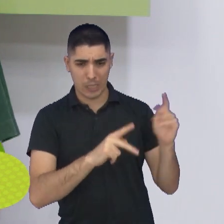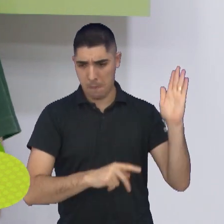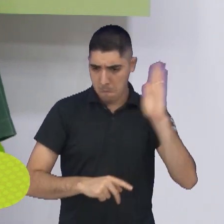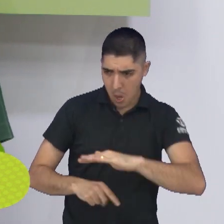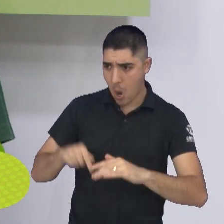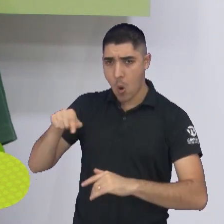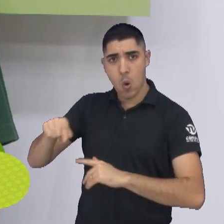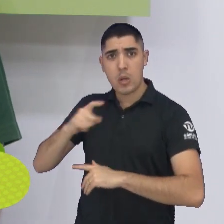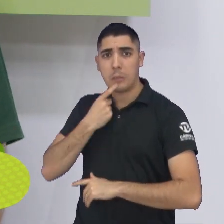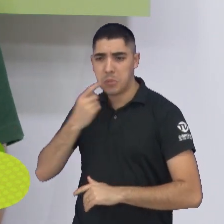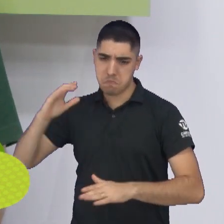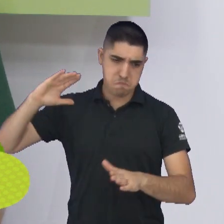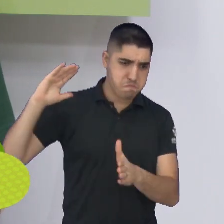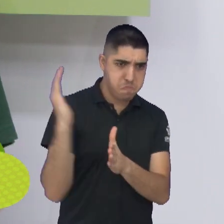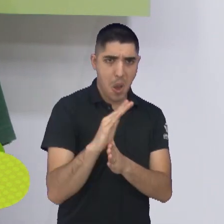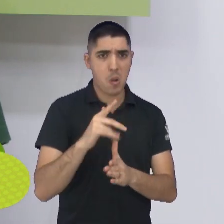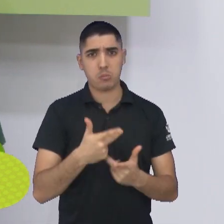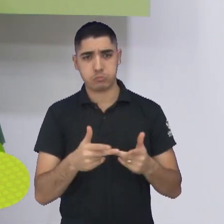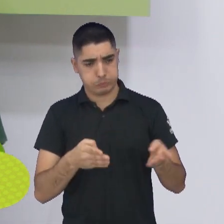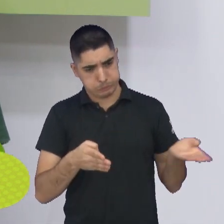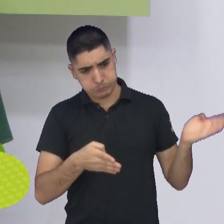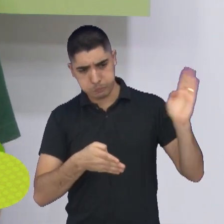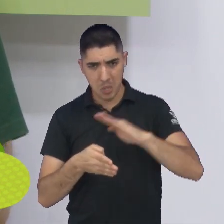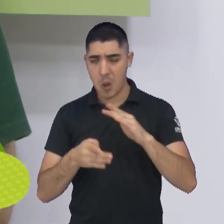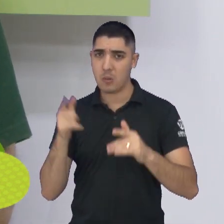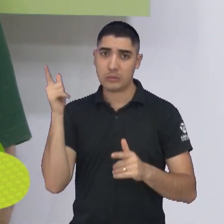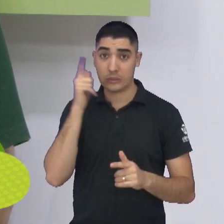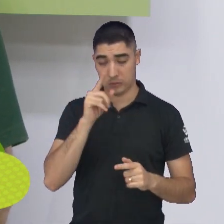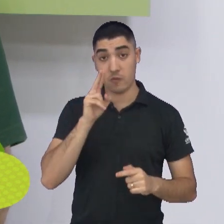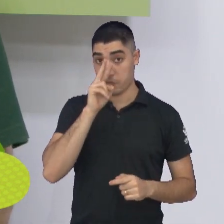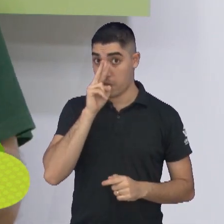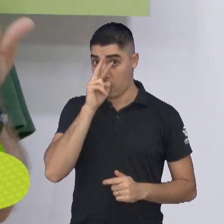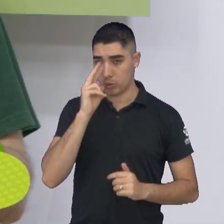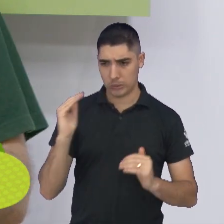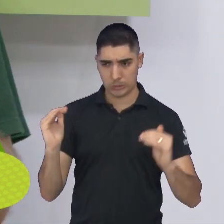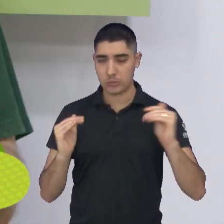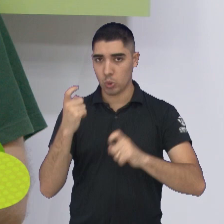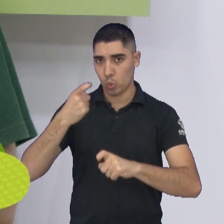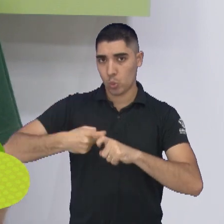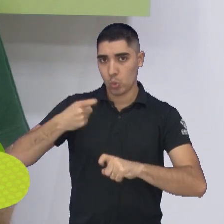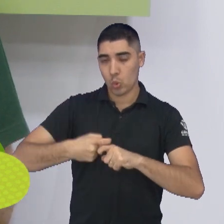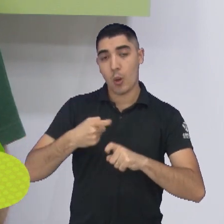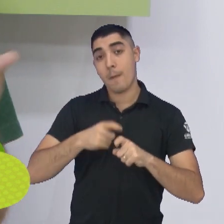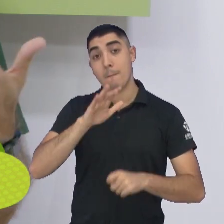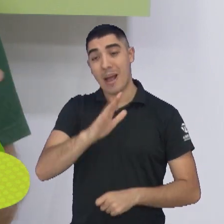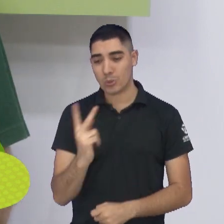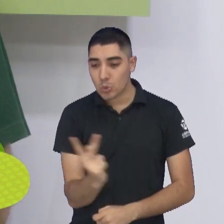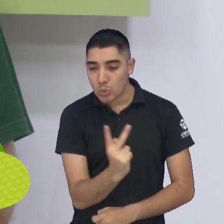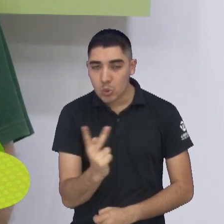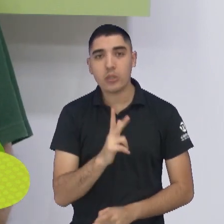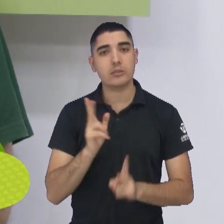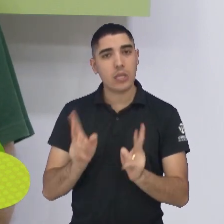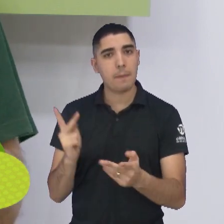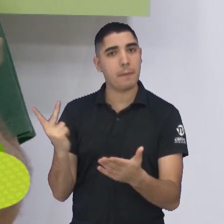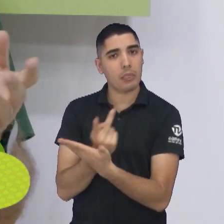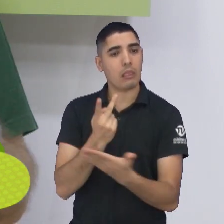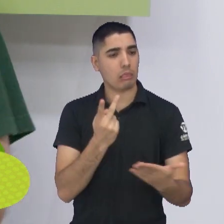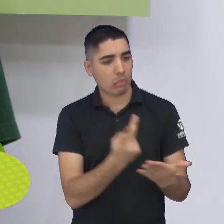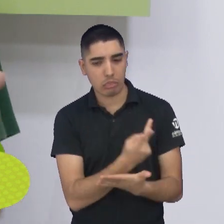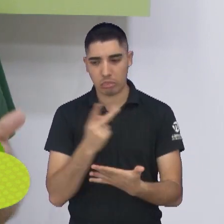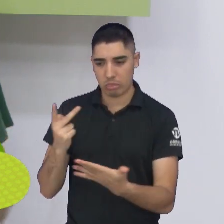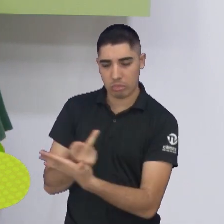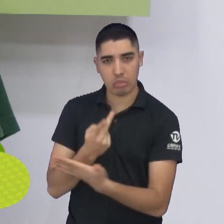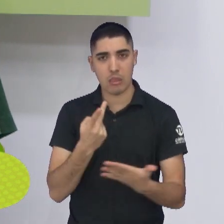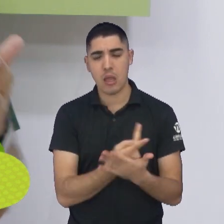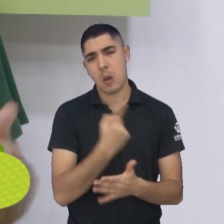lá. Então, foi bastante acirrado o jogo. Só que as duas equipes erraram demais. Acho que no primeiro set eu não